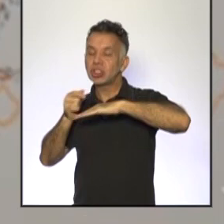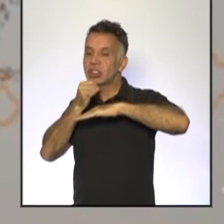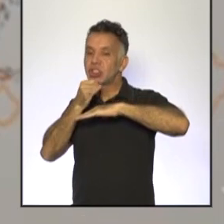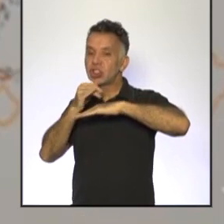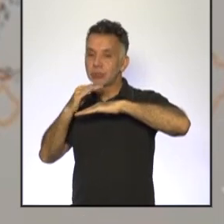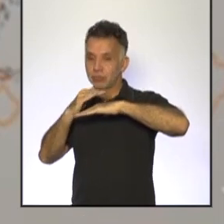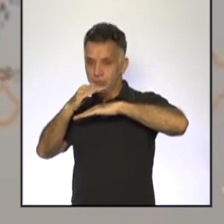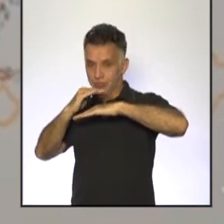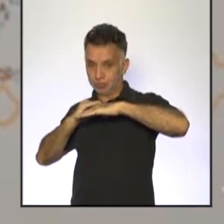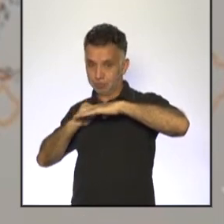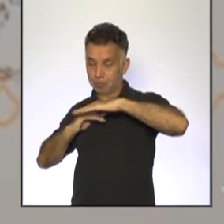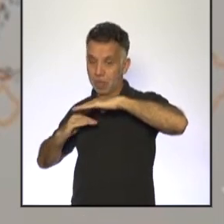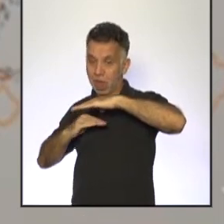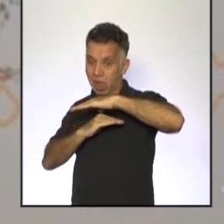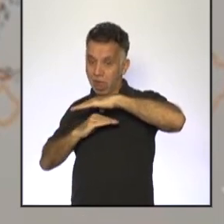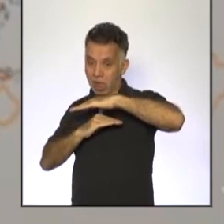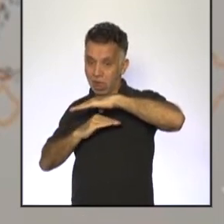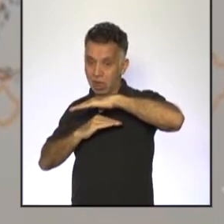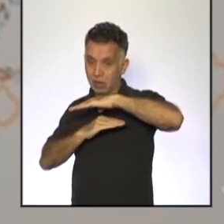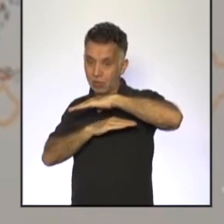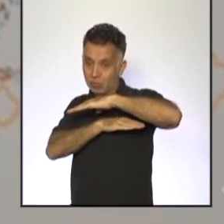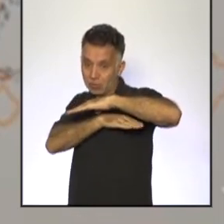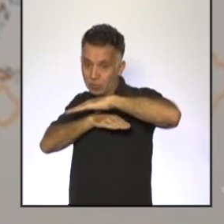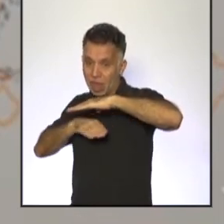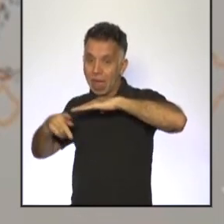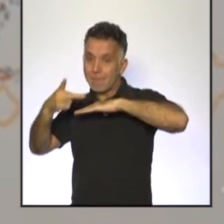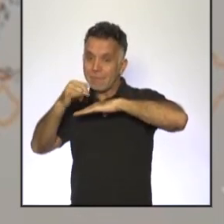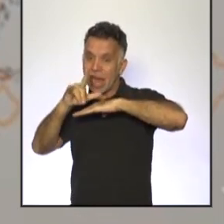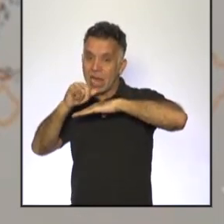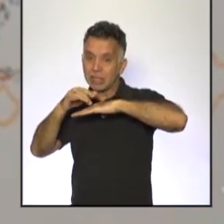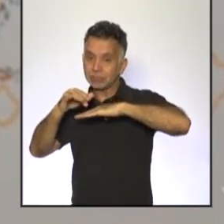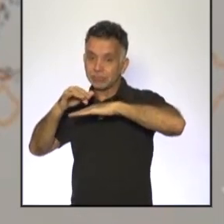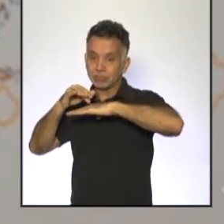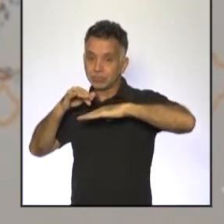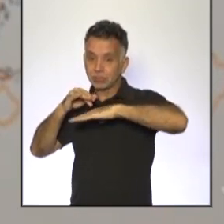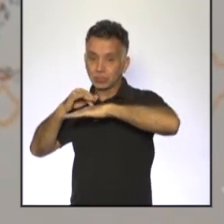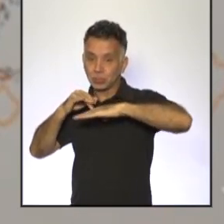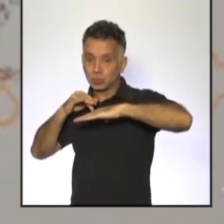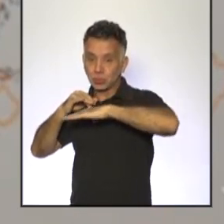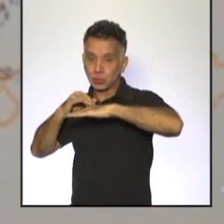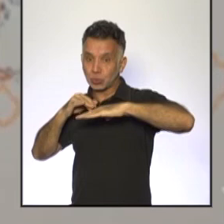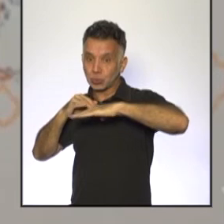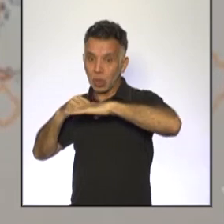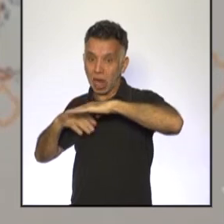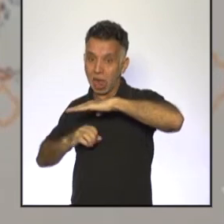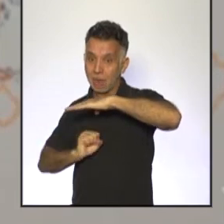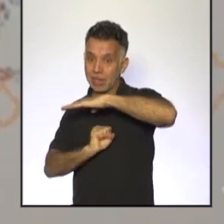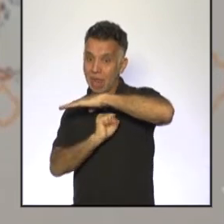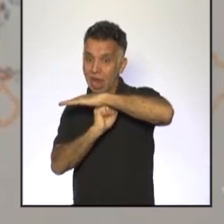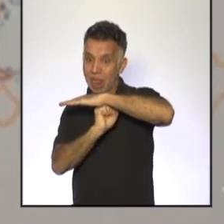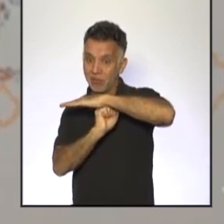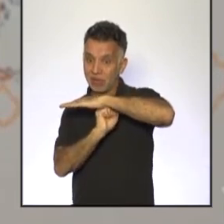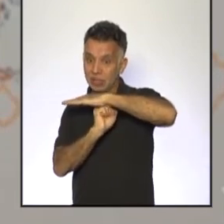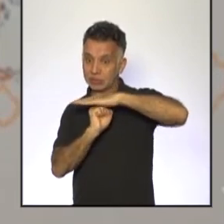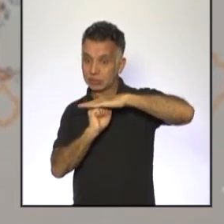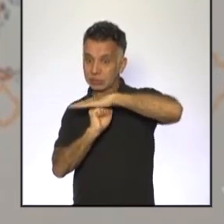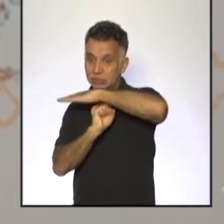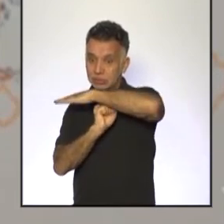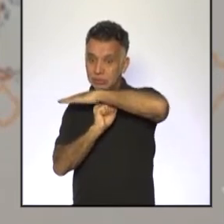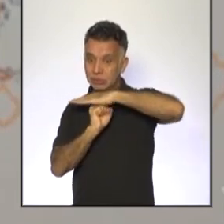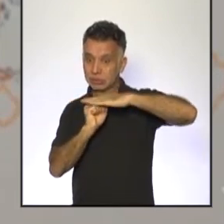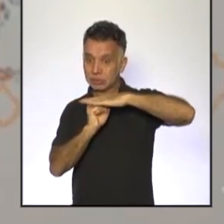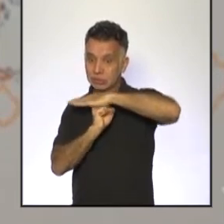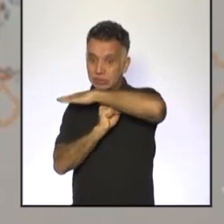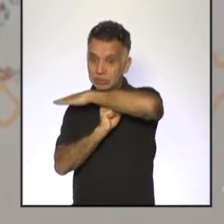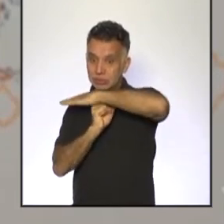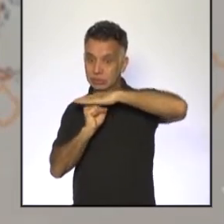astenosfera. Essa região aqui, olha, a placa tectônica mexe, mas a pluma mantélica é fixa. A placa tectônica mexe e a